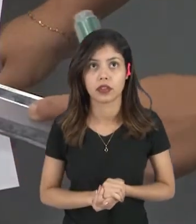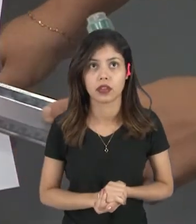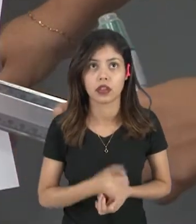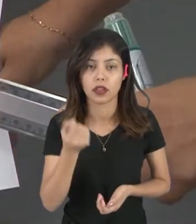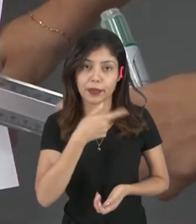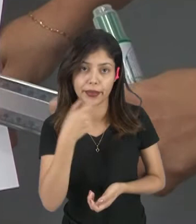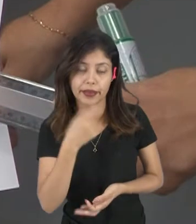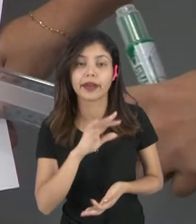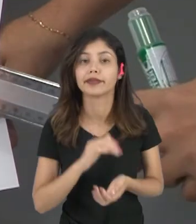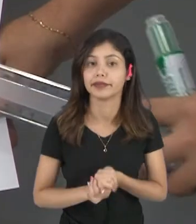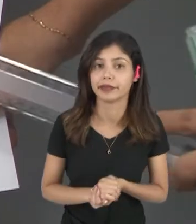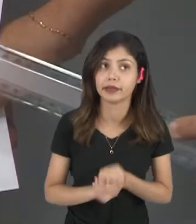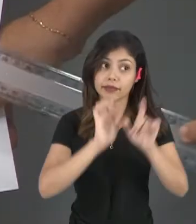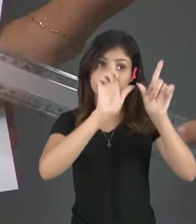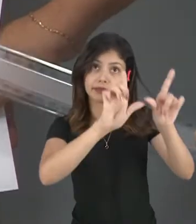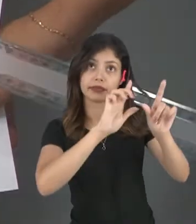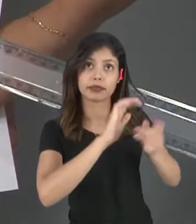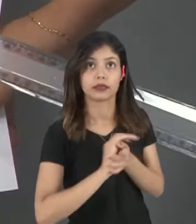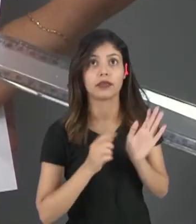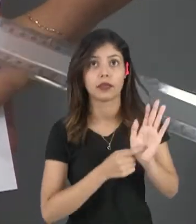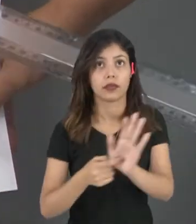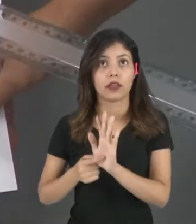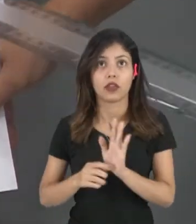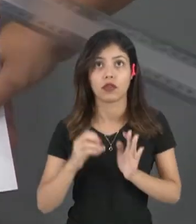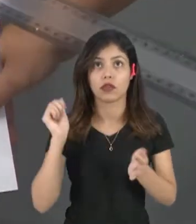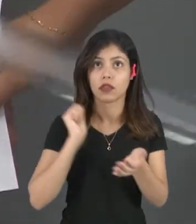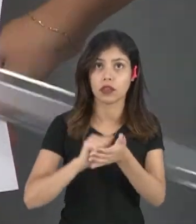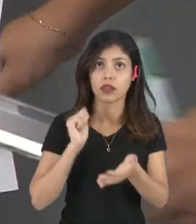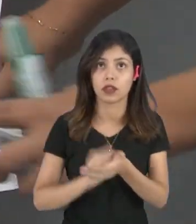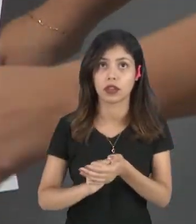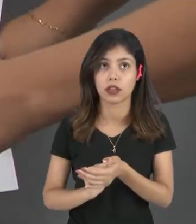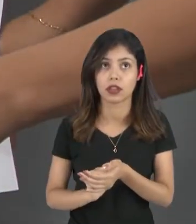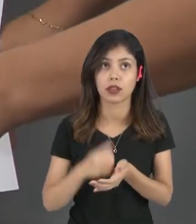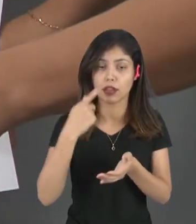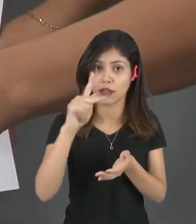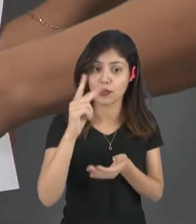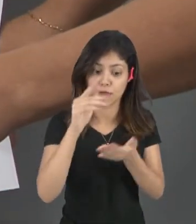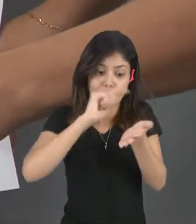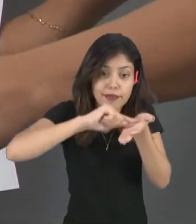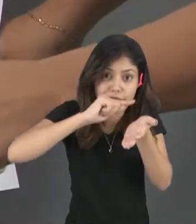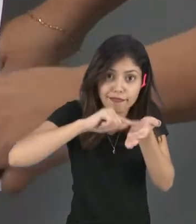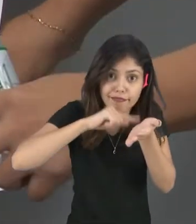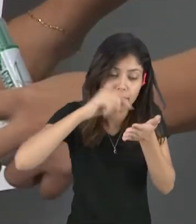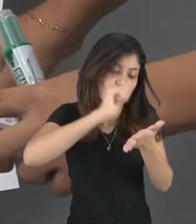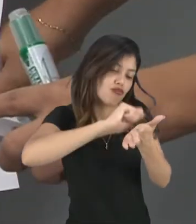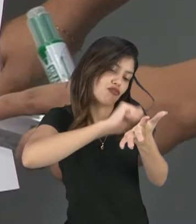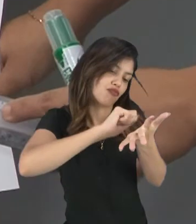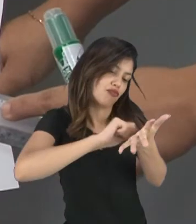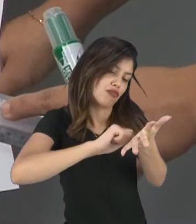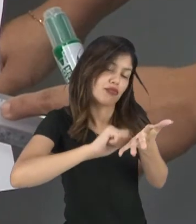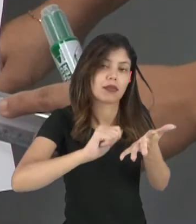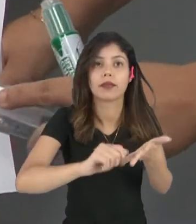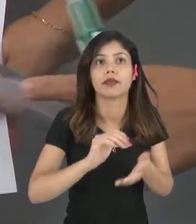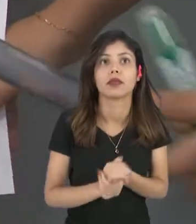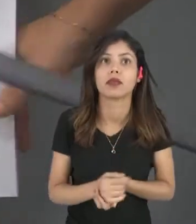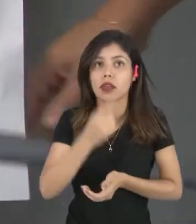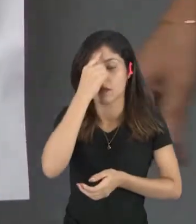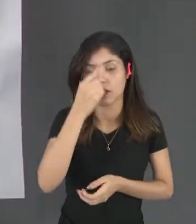da charge é realçado pela expressão, vou escrever receita na sua mão, e a imagem como um